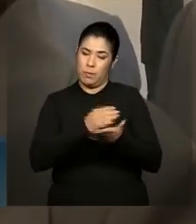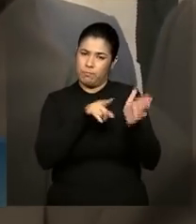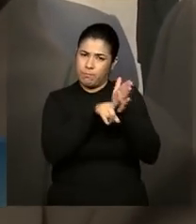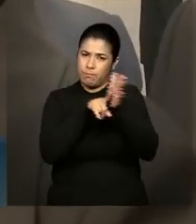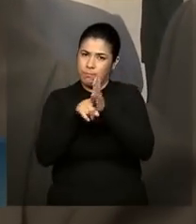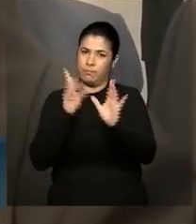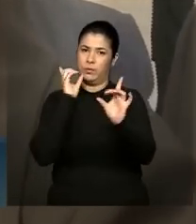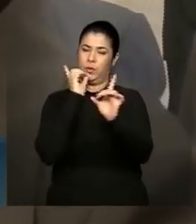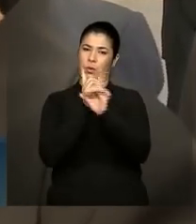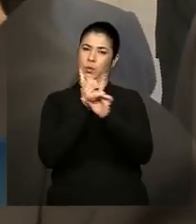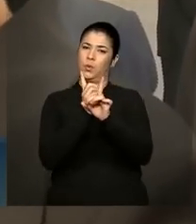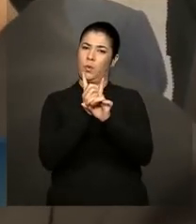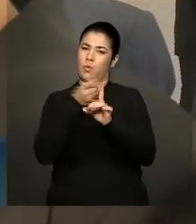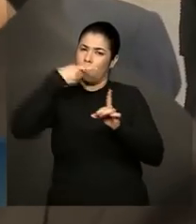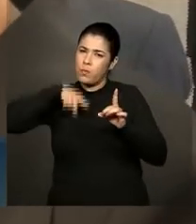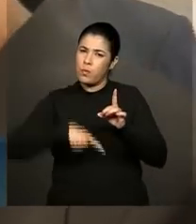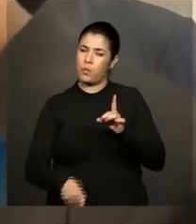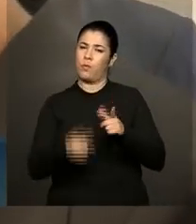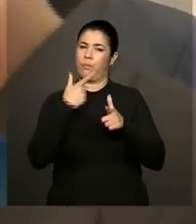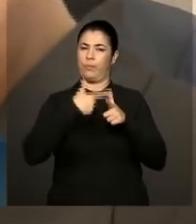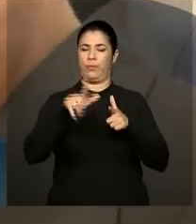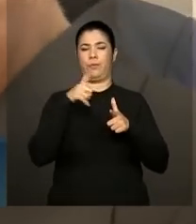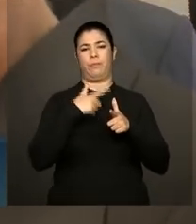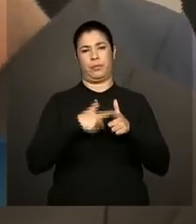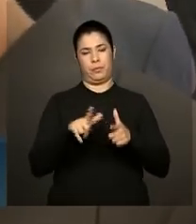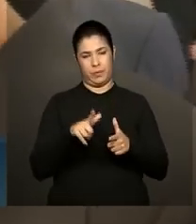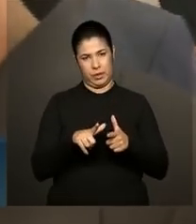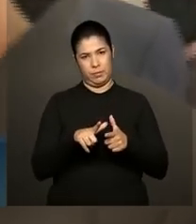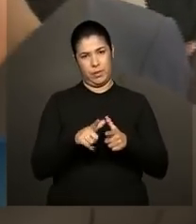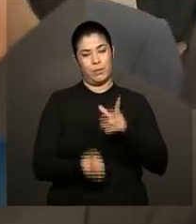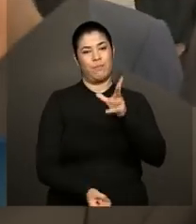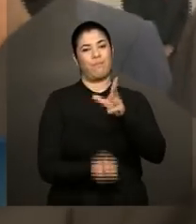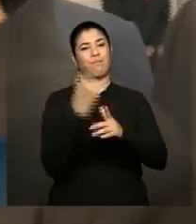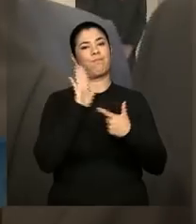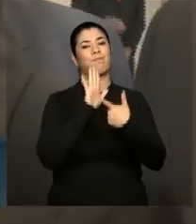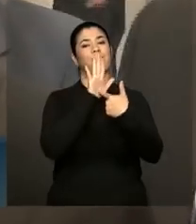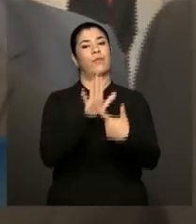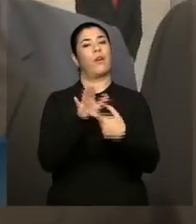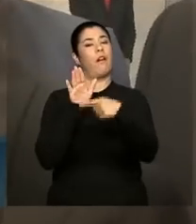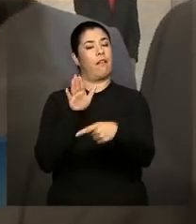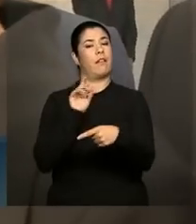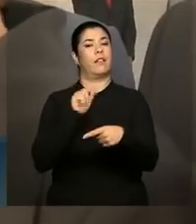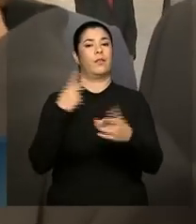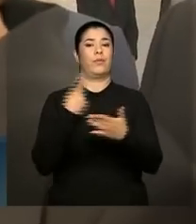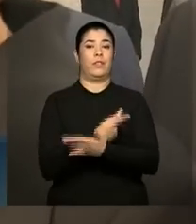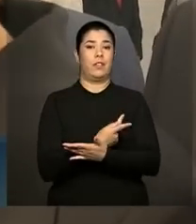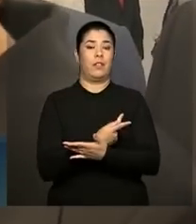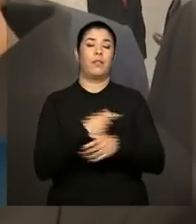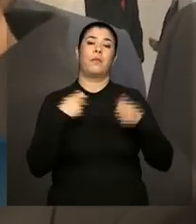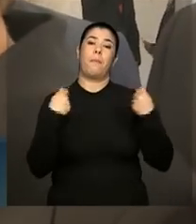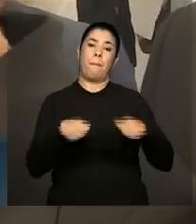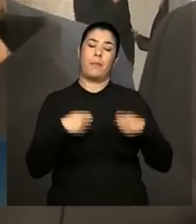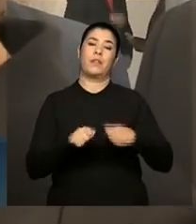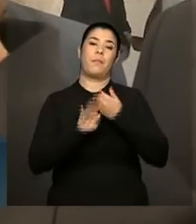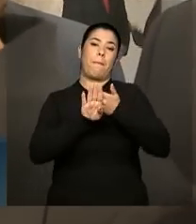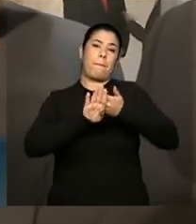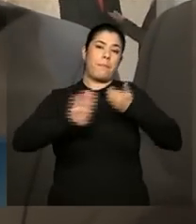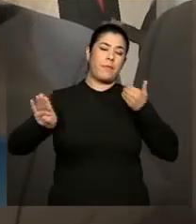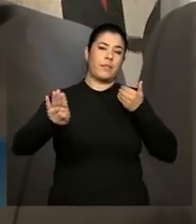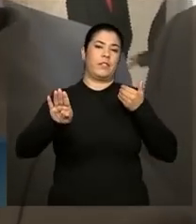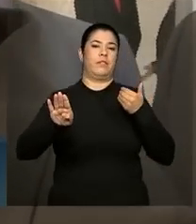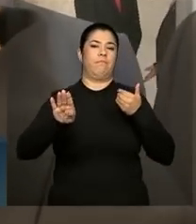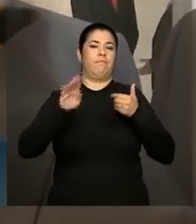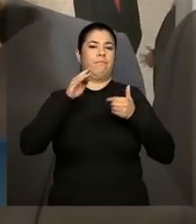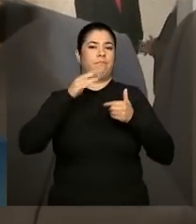descobre, a raiz das questões surge. E quando surge a raiz das questões, você impede que aquilo